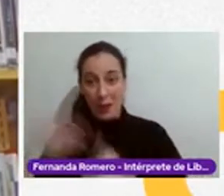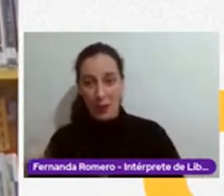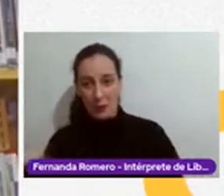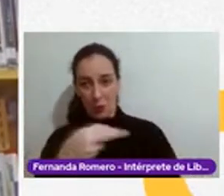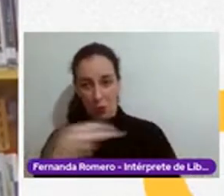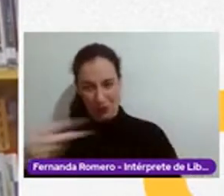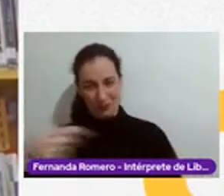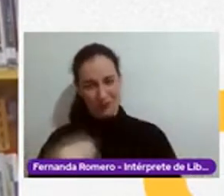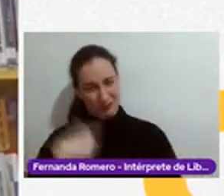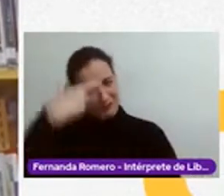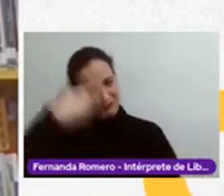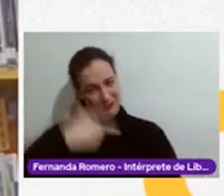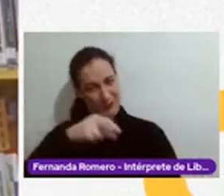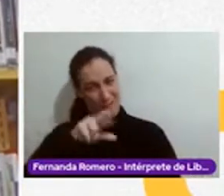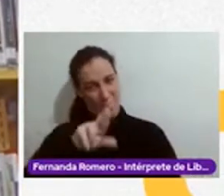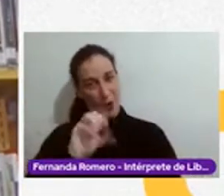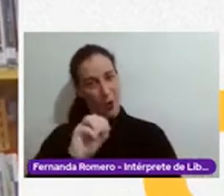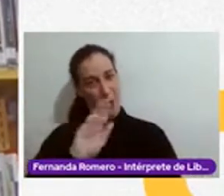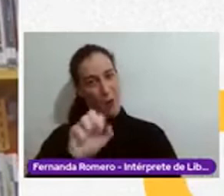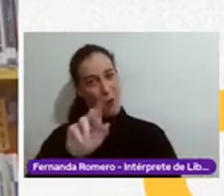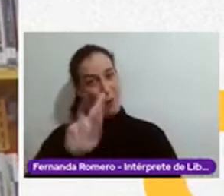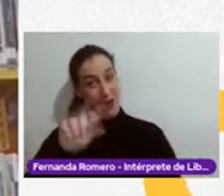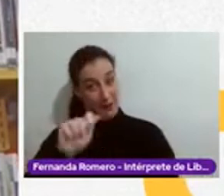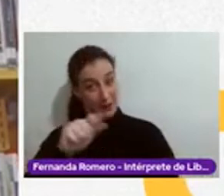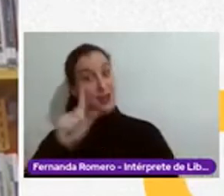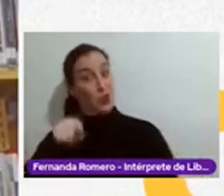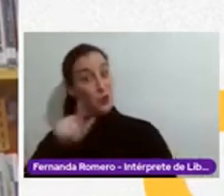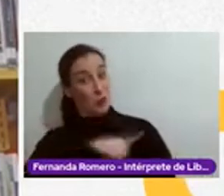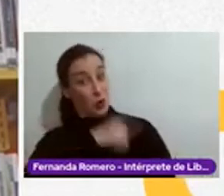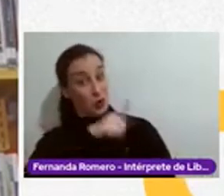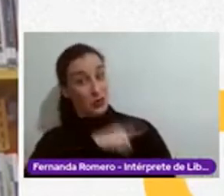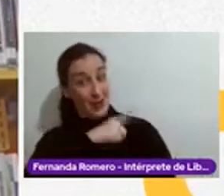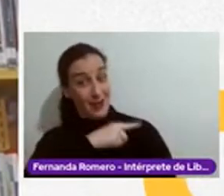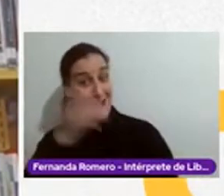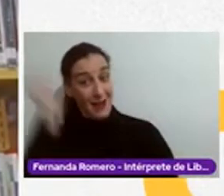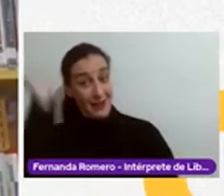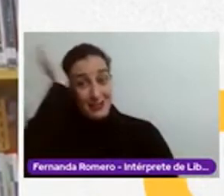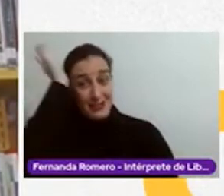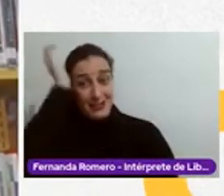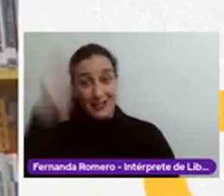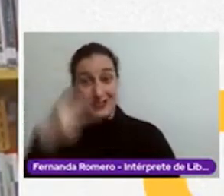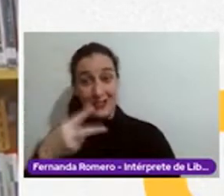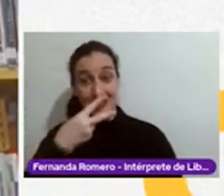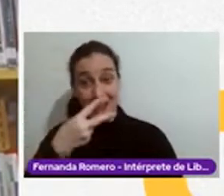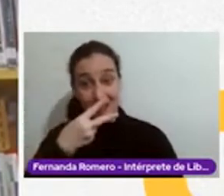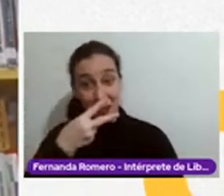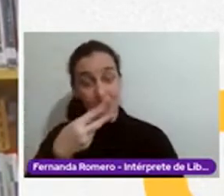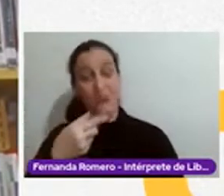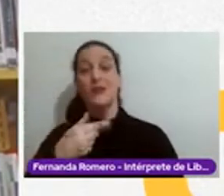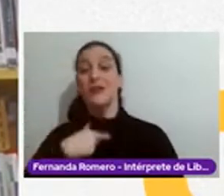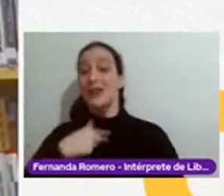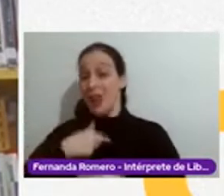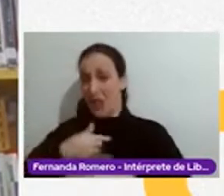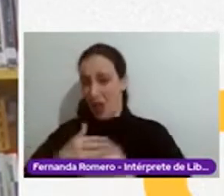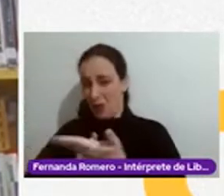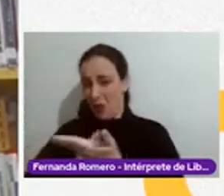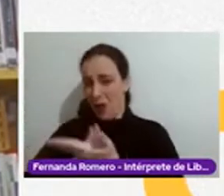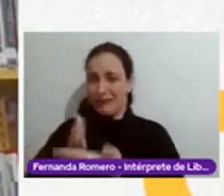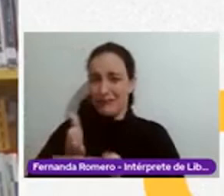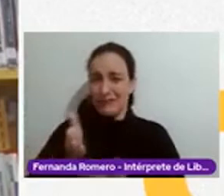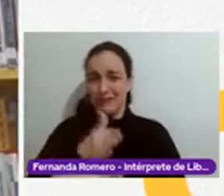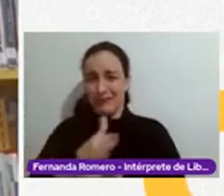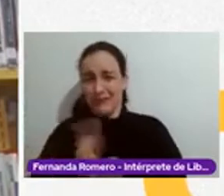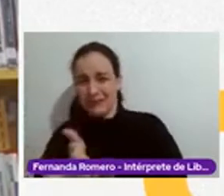sou a Roberta Pereira e sou gerente do SESC na cidade de Santa Cruz do Sul e vou conduzir essa prosa daqui de